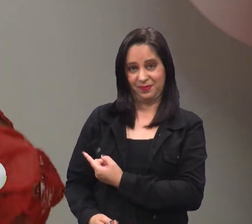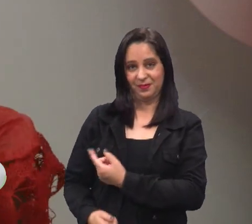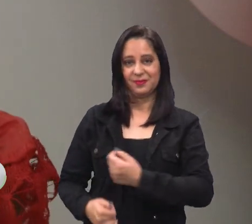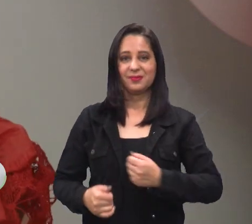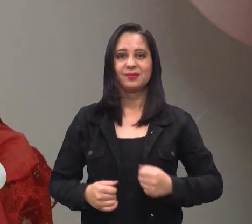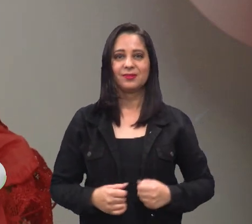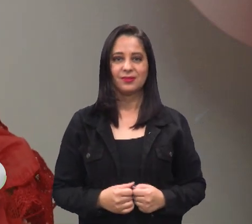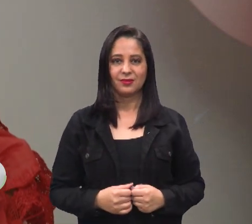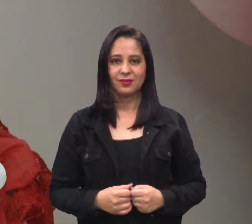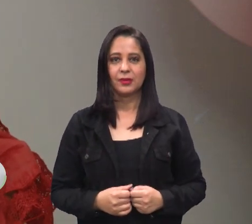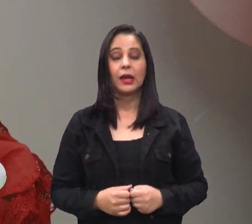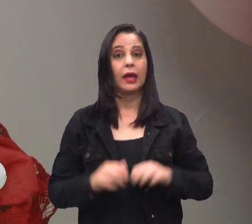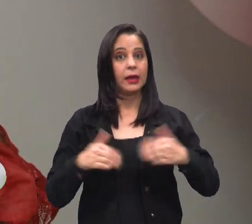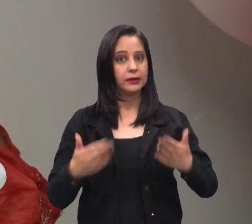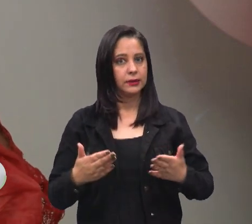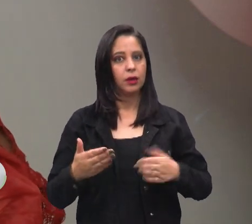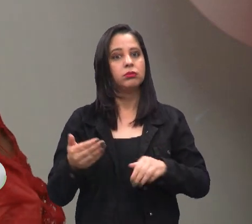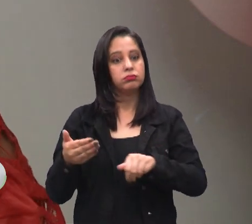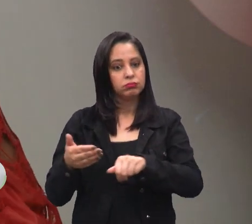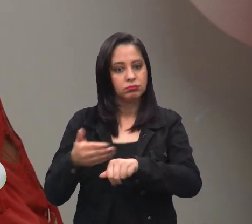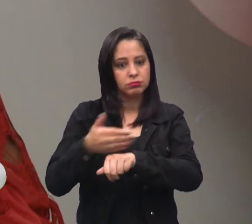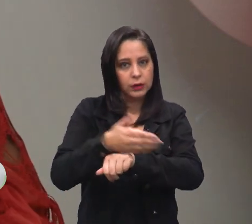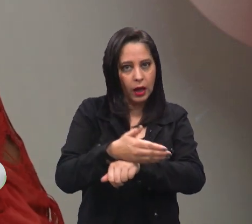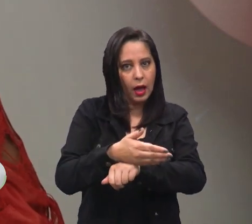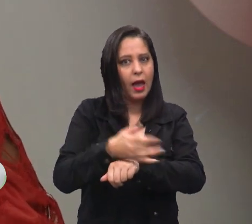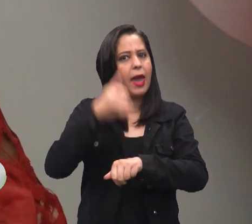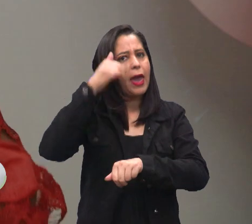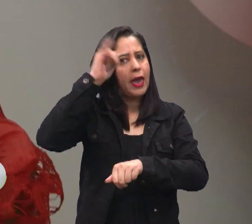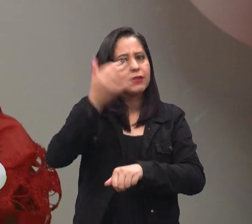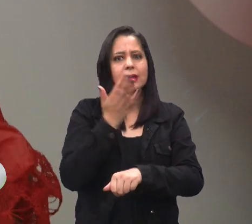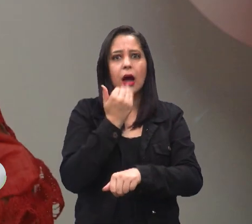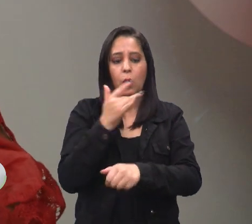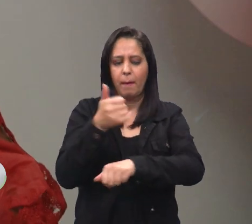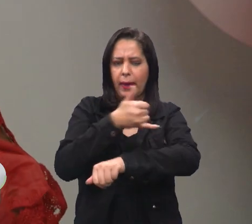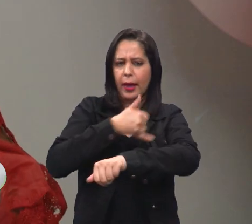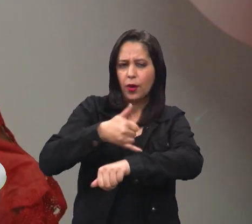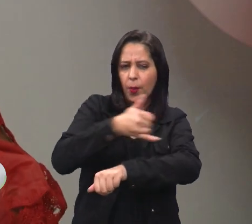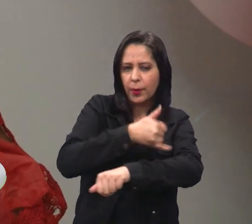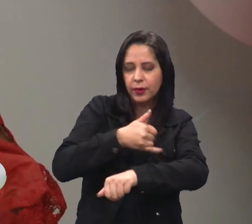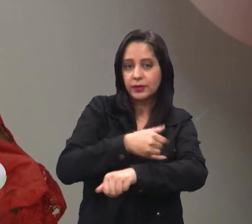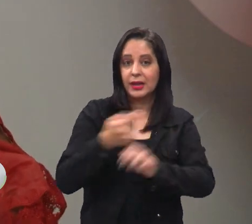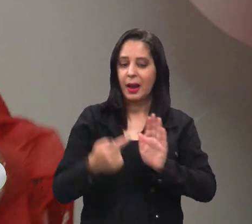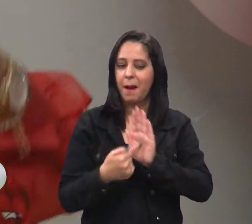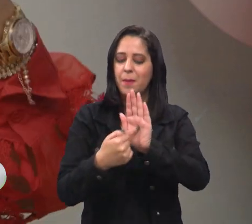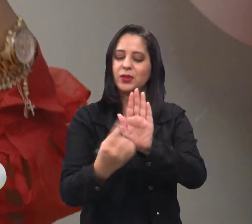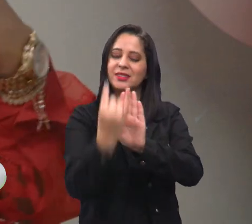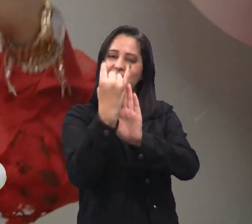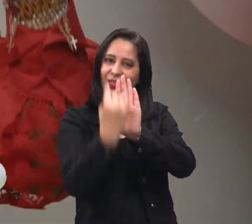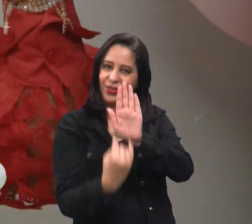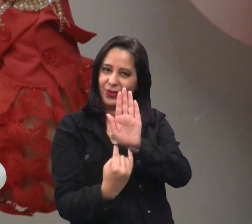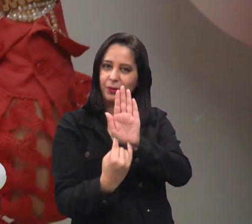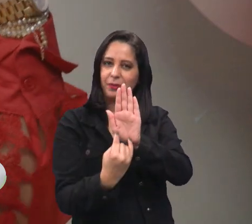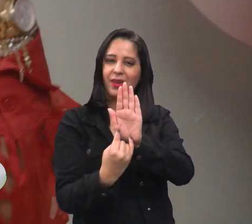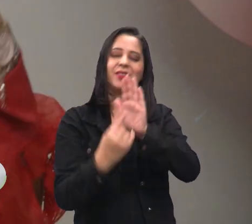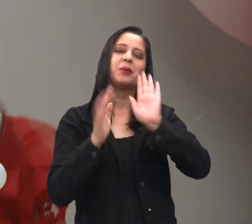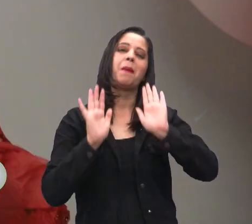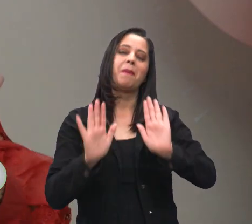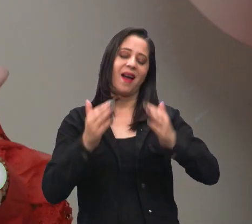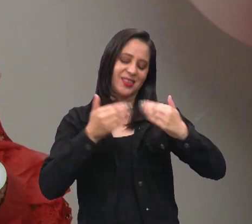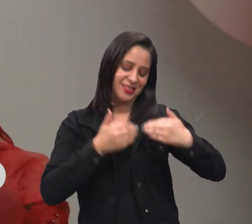3519-3766. No dia da doação, evite alimentos gordurosos, leve um documento com foto e vai de